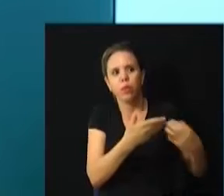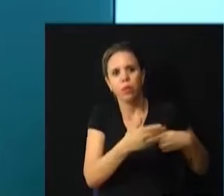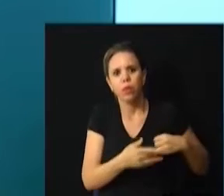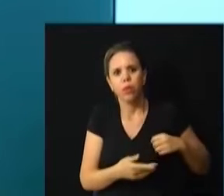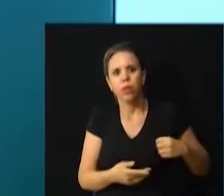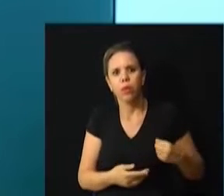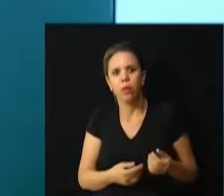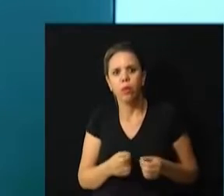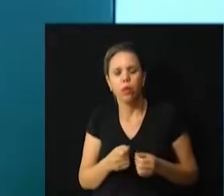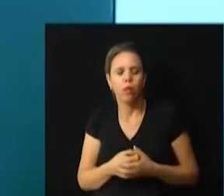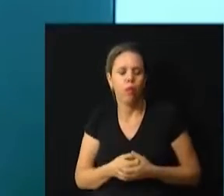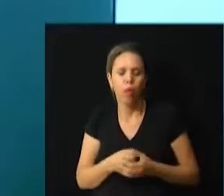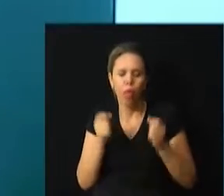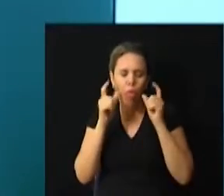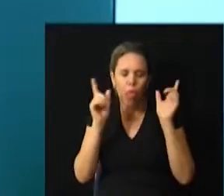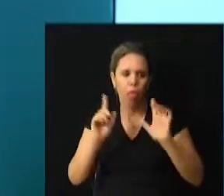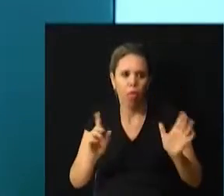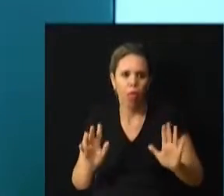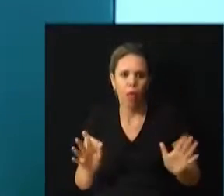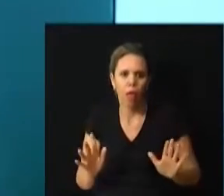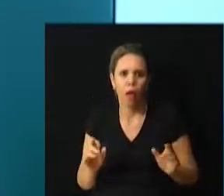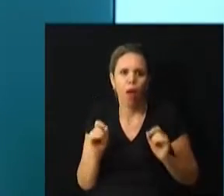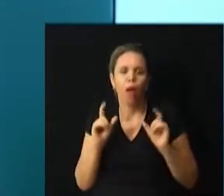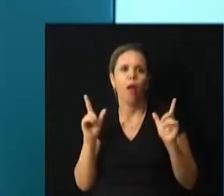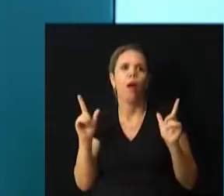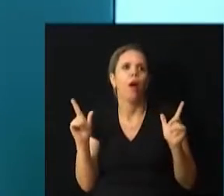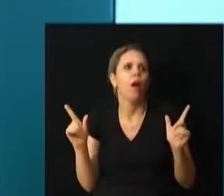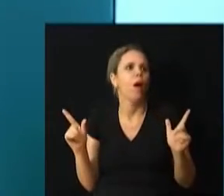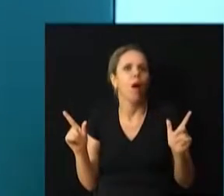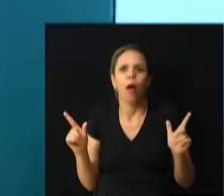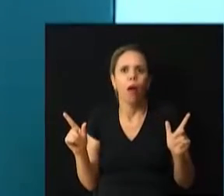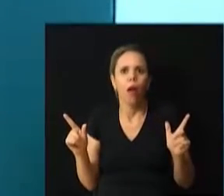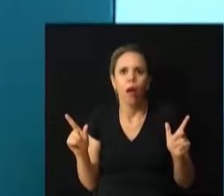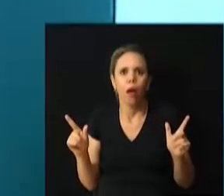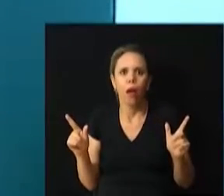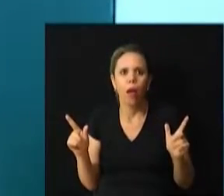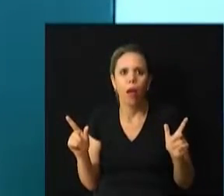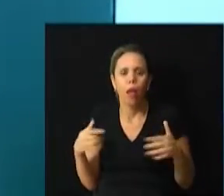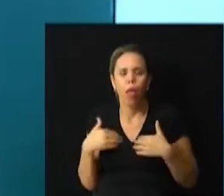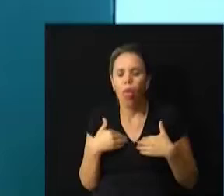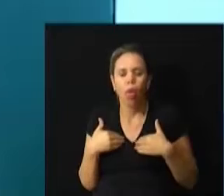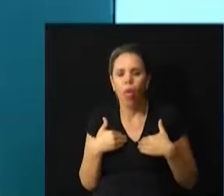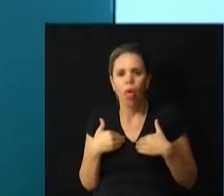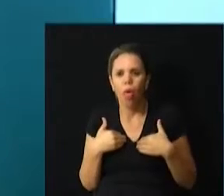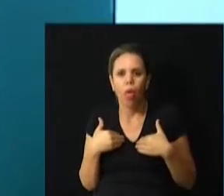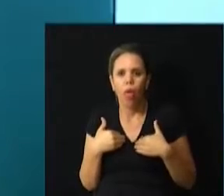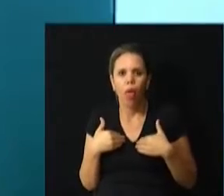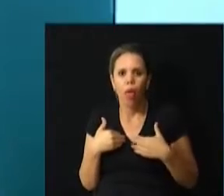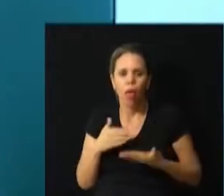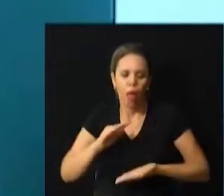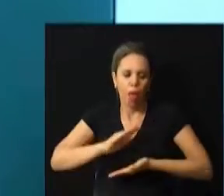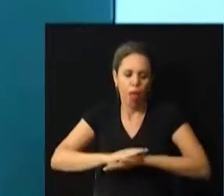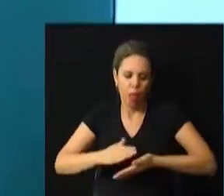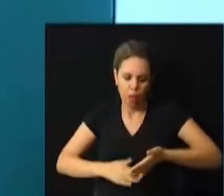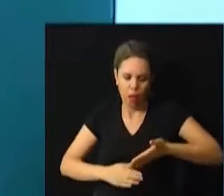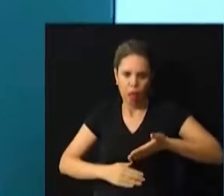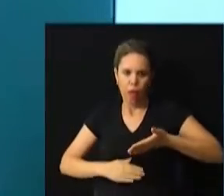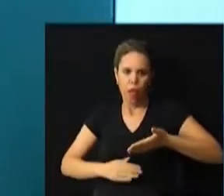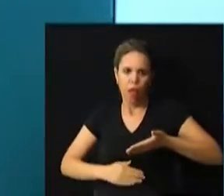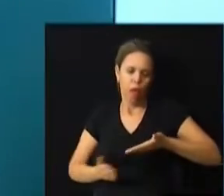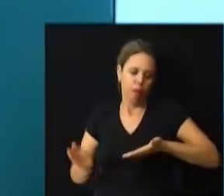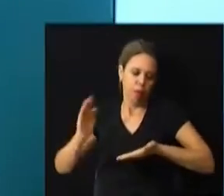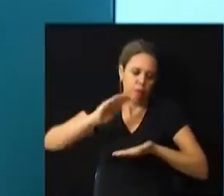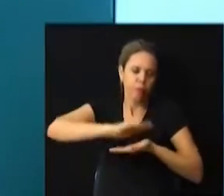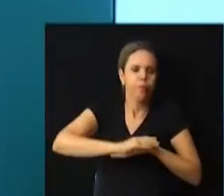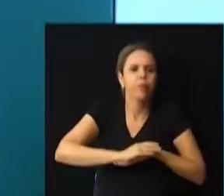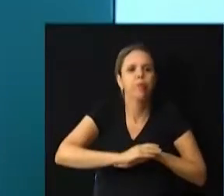nenenzinho dela, viu que o nenenzinho dela não acordava, e acordou, foi acordar o neném estava de barriguinha para